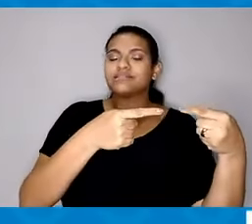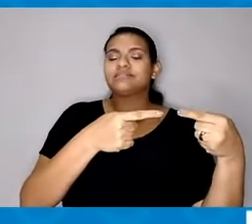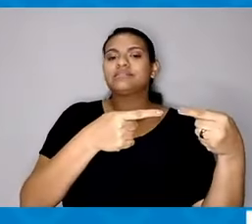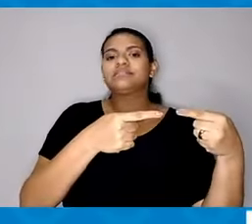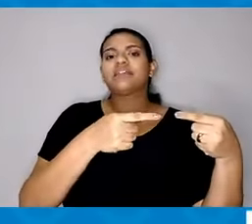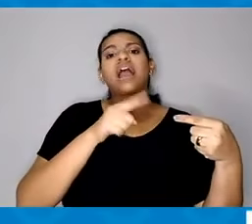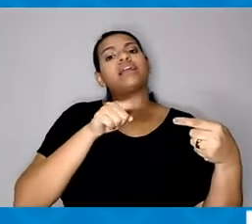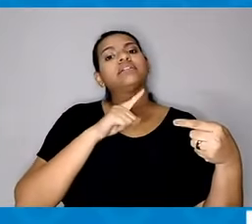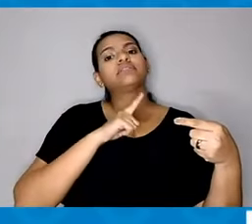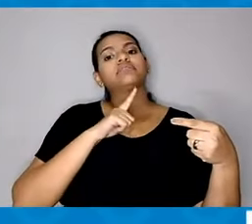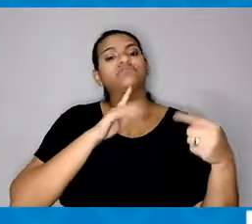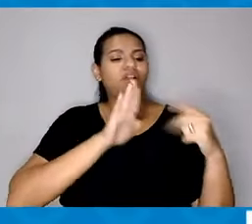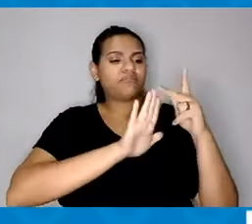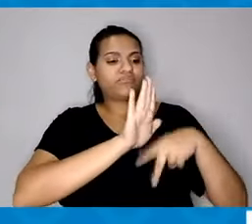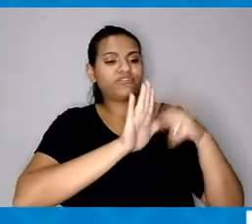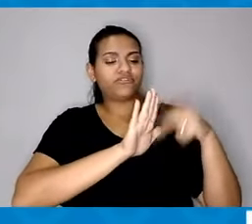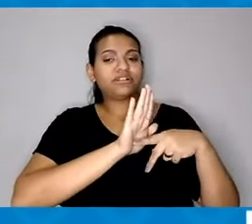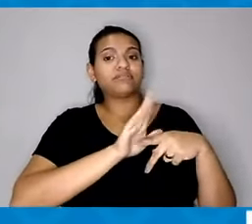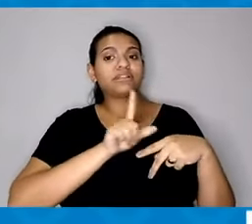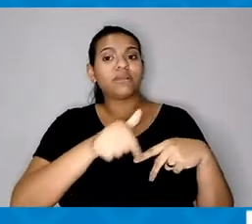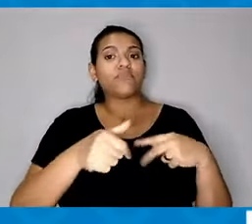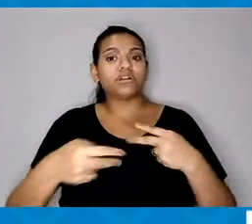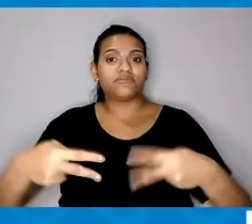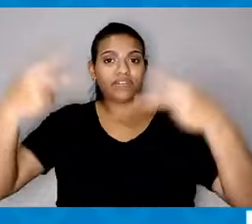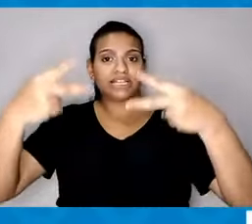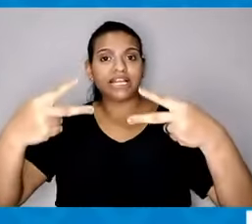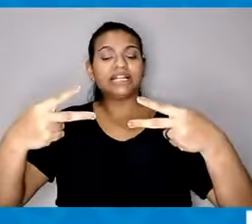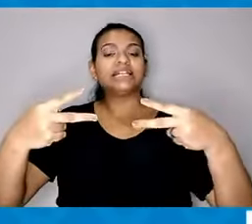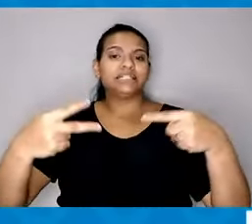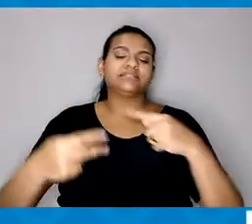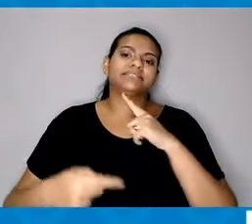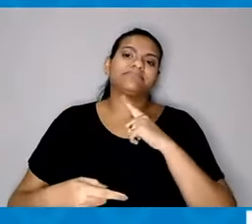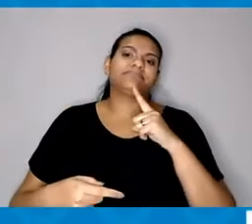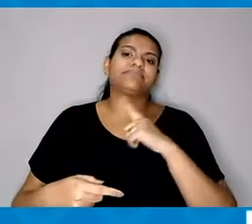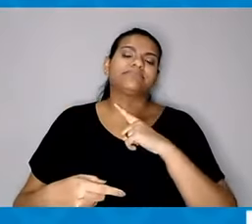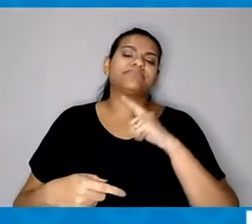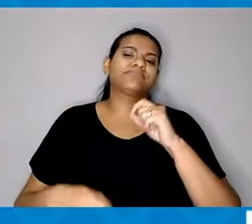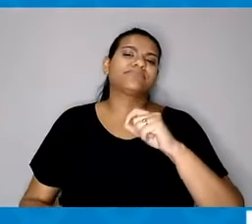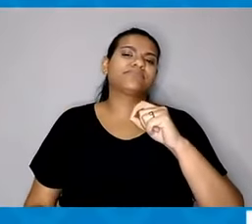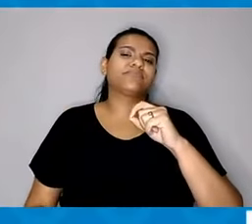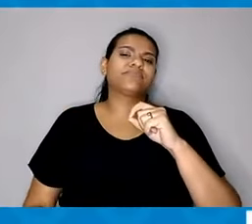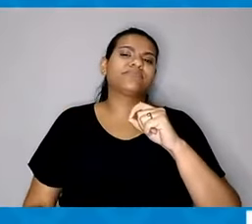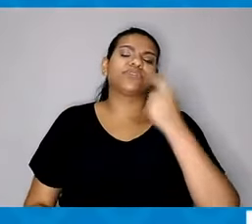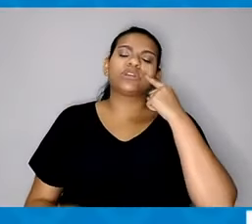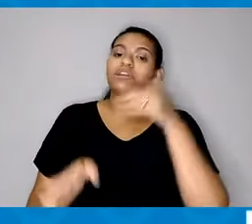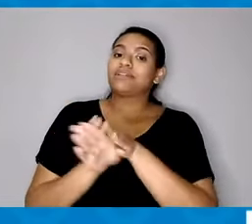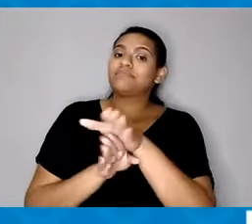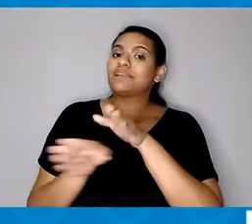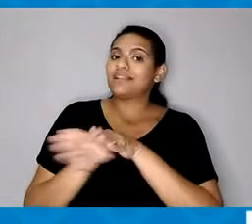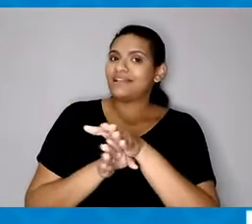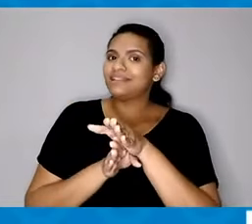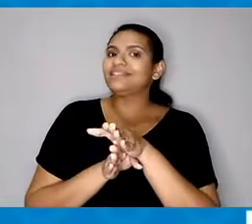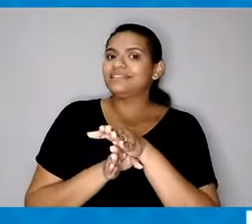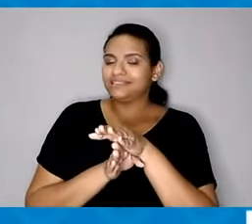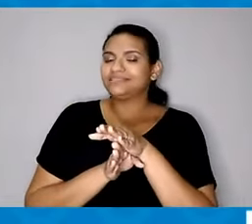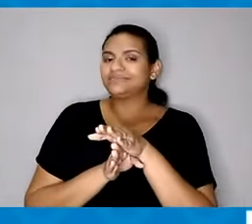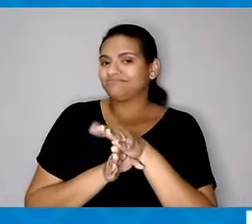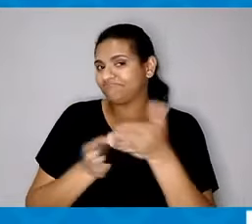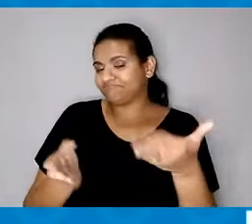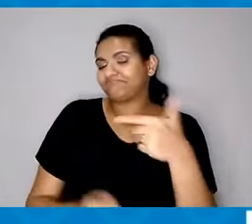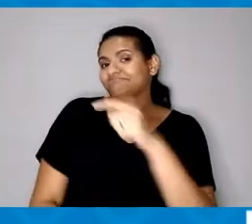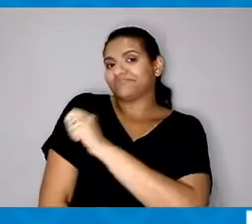20 projetos semifinalistas seguem numa etapa de mentorias. Então, os estudantes